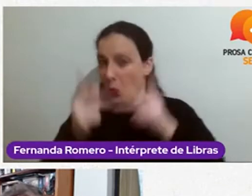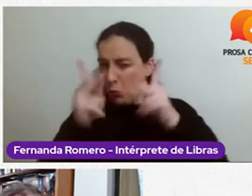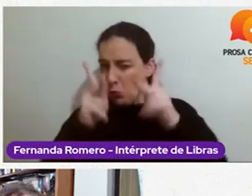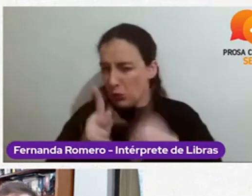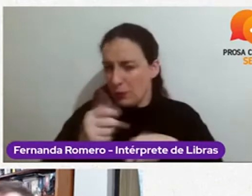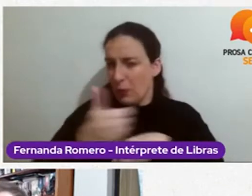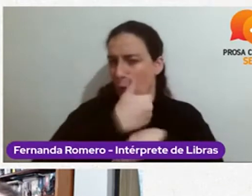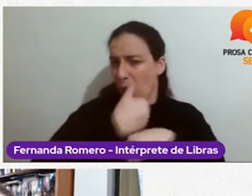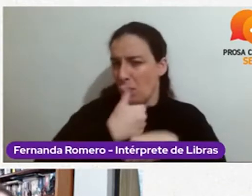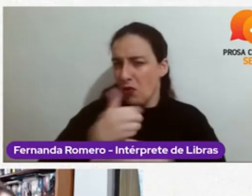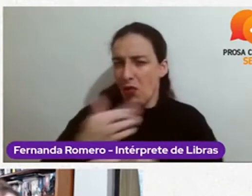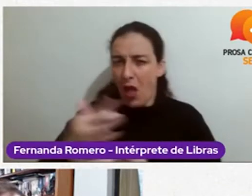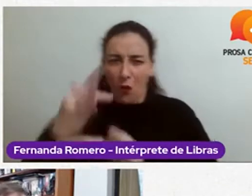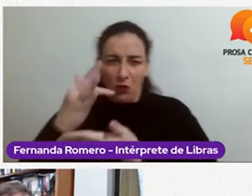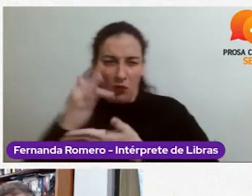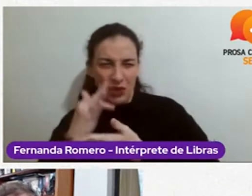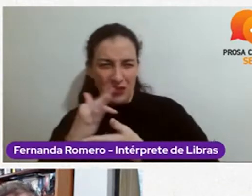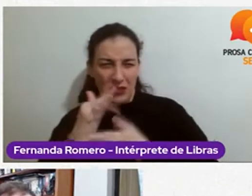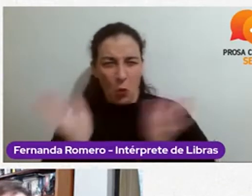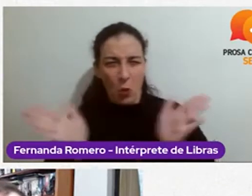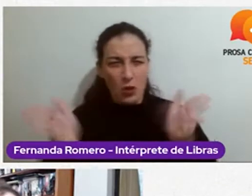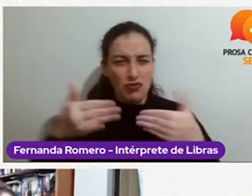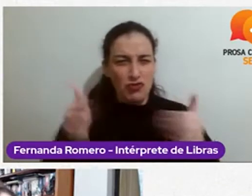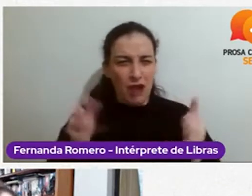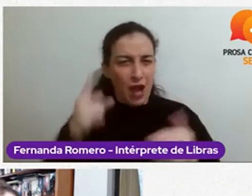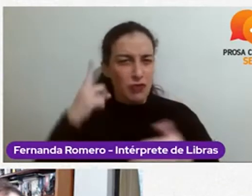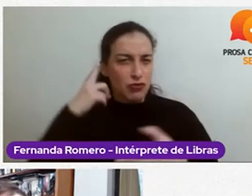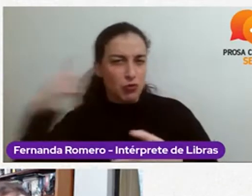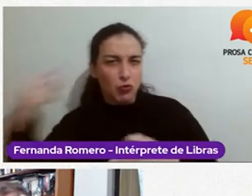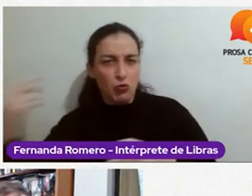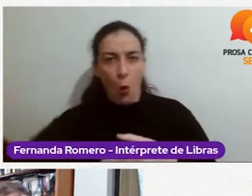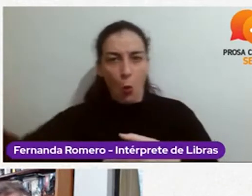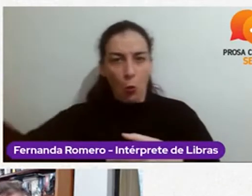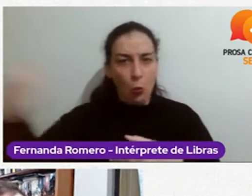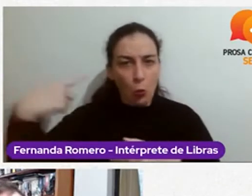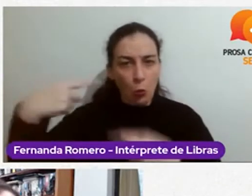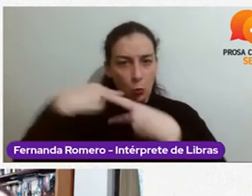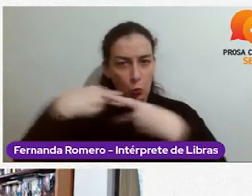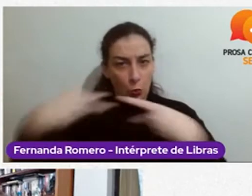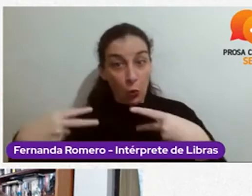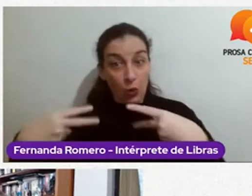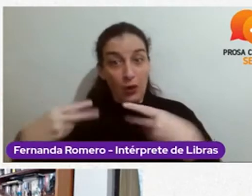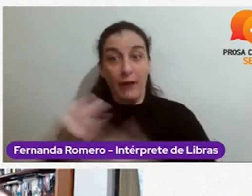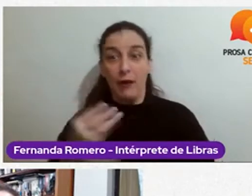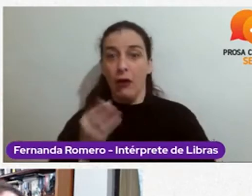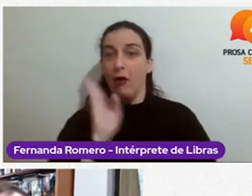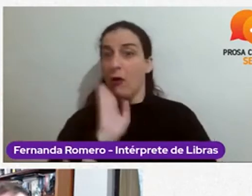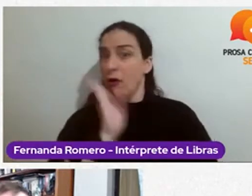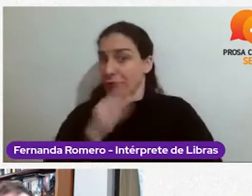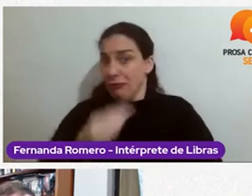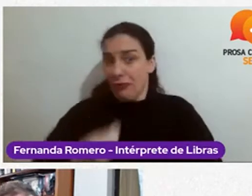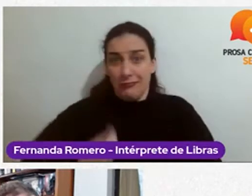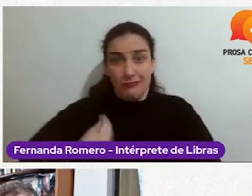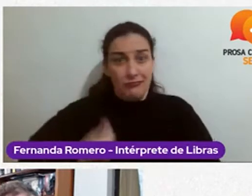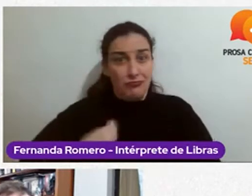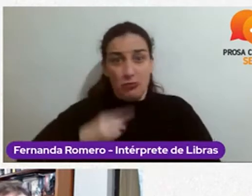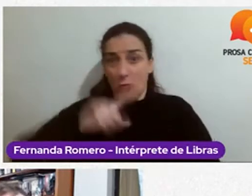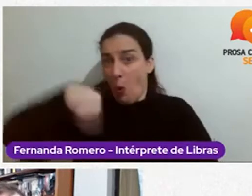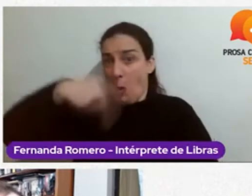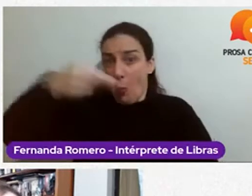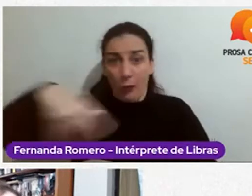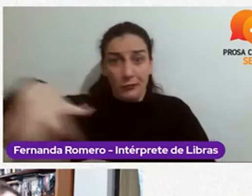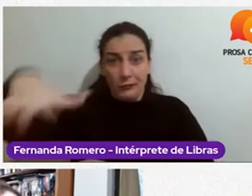fornecedores de equipamento de som, de luz, de infraestrutura, eles já vão tá com as suas vidas encaminhadas numa outra